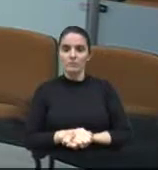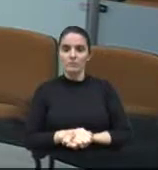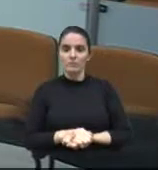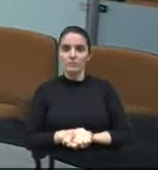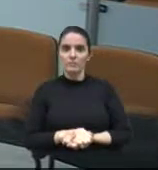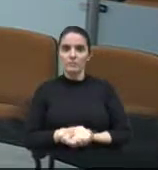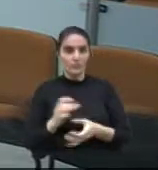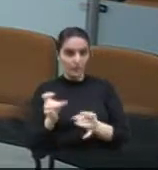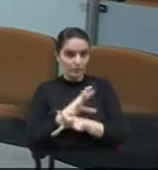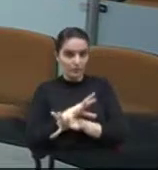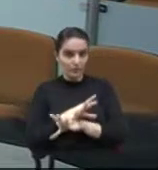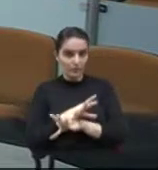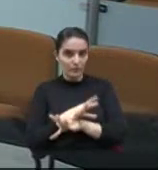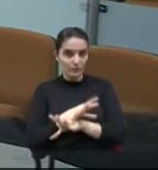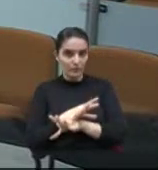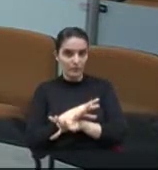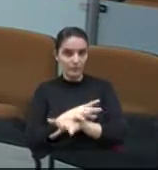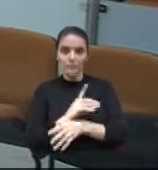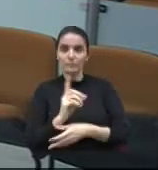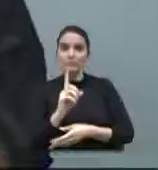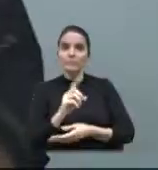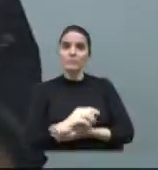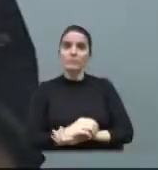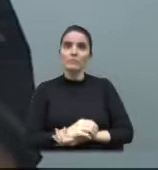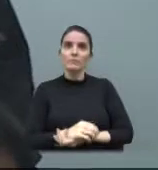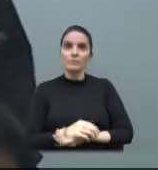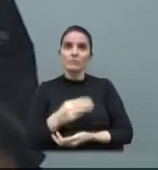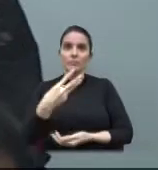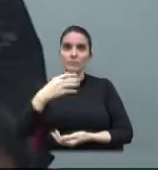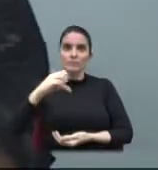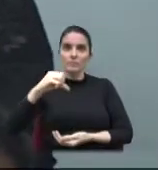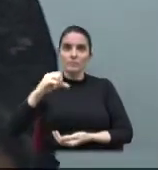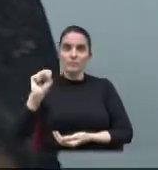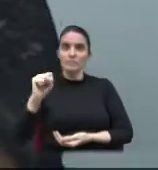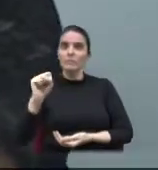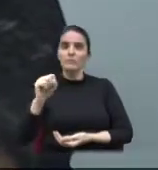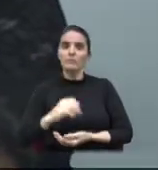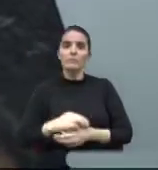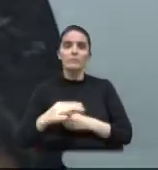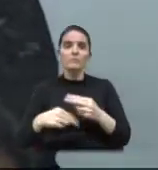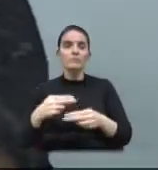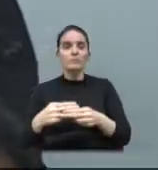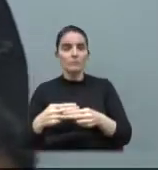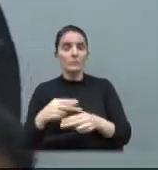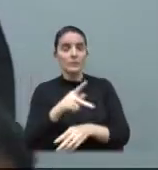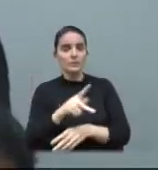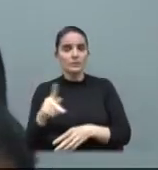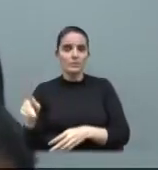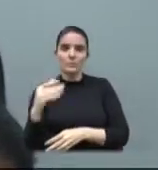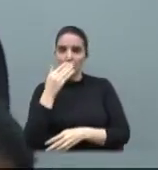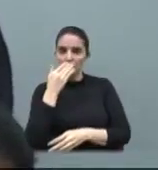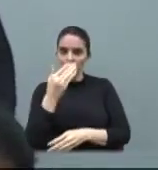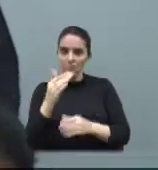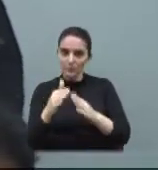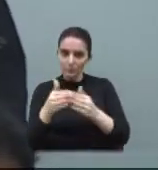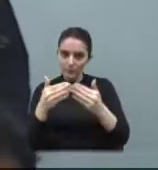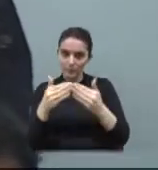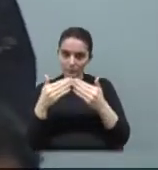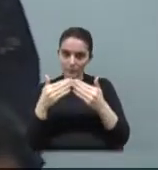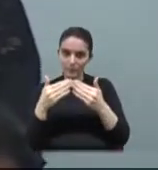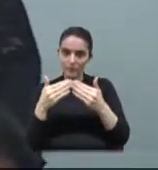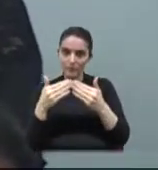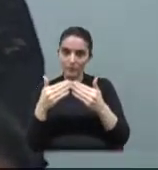Não terminei, eu tenho 39 minutos. Eu tenho 39 segundos. Então, senhor presidente, eu peço encarecidamente que a